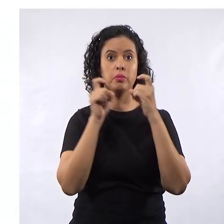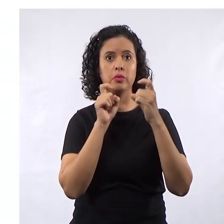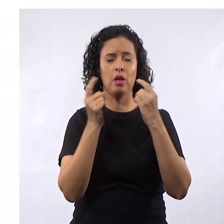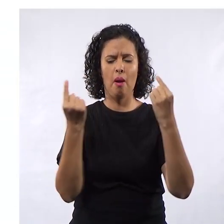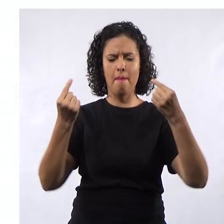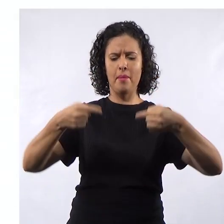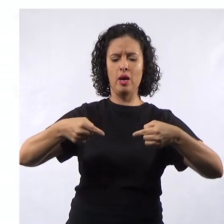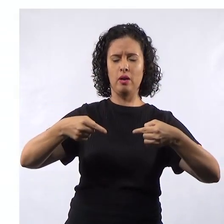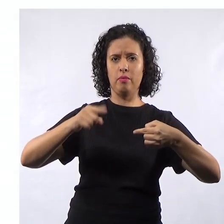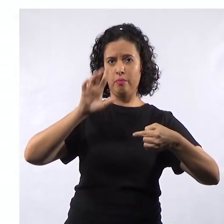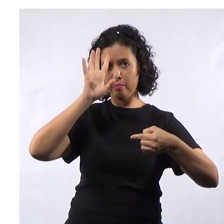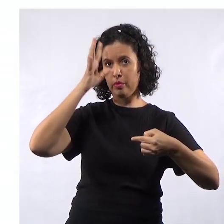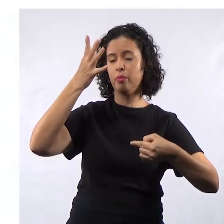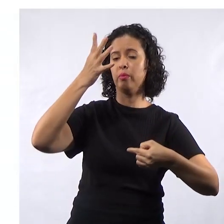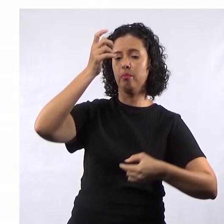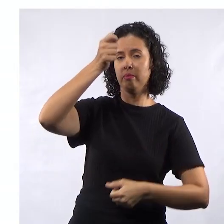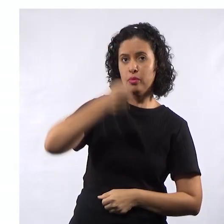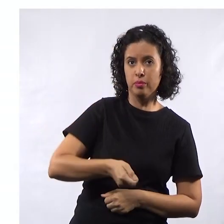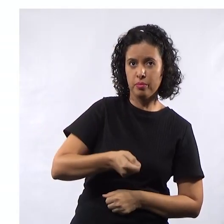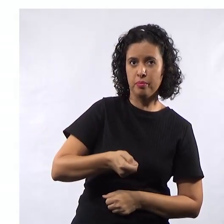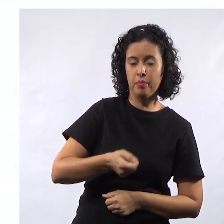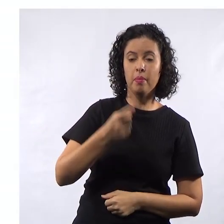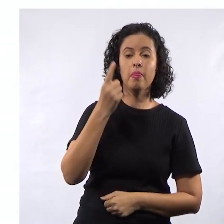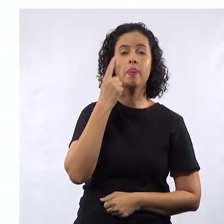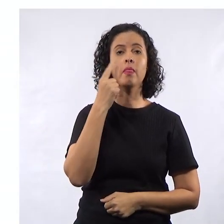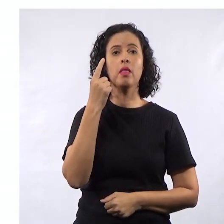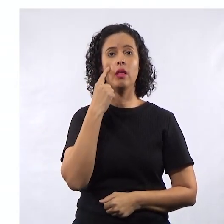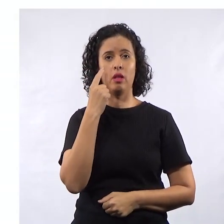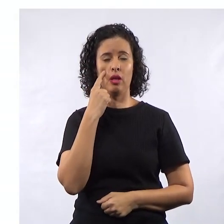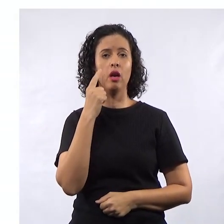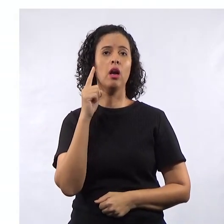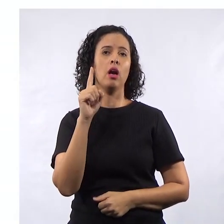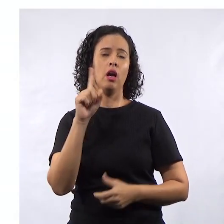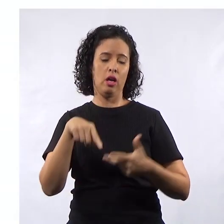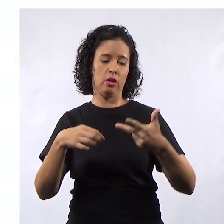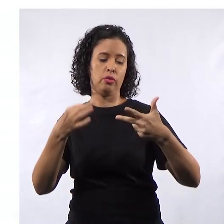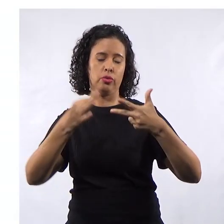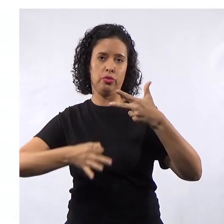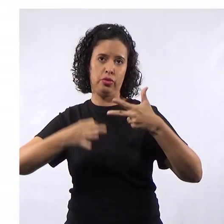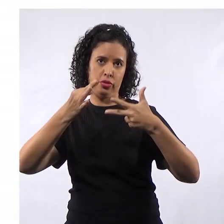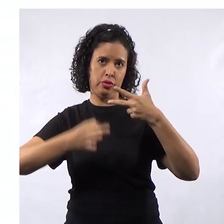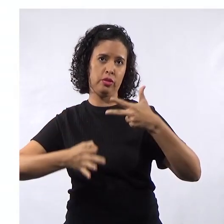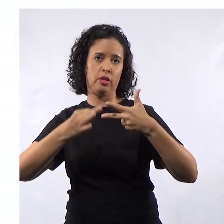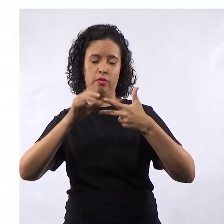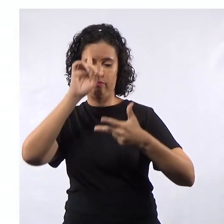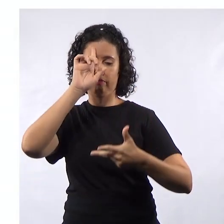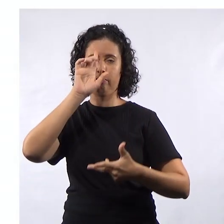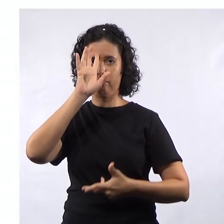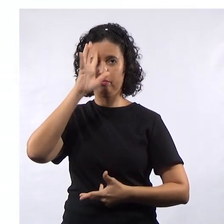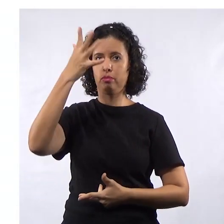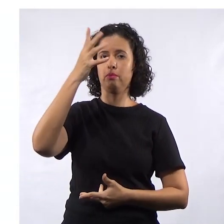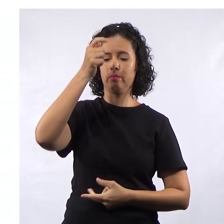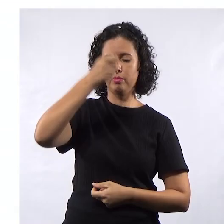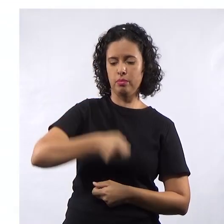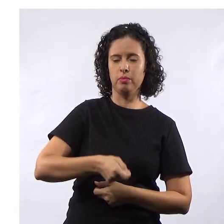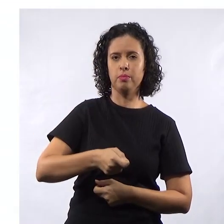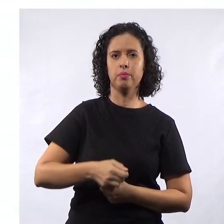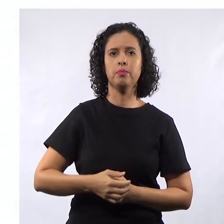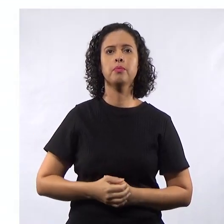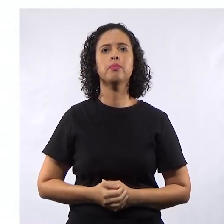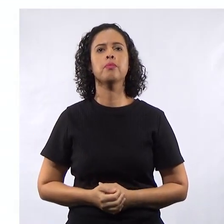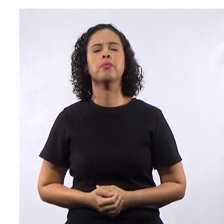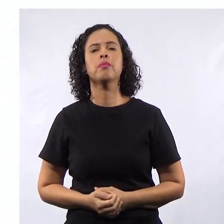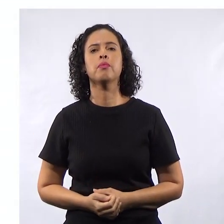aquele conflito que vai ser aqui, de fato, apreciado pelo Poder Judiciário por meio dos nossos magistrados, tá ok? E aqui